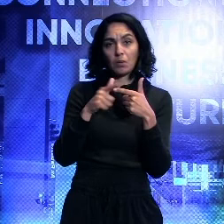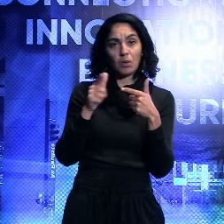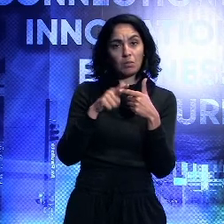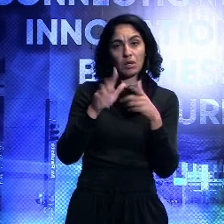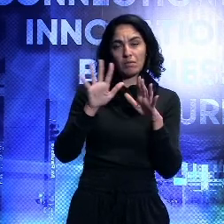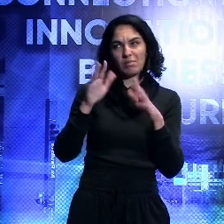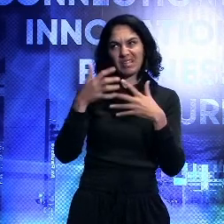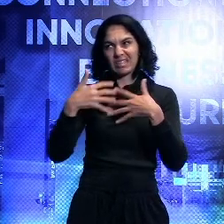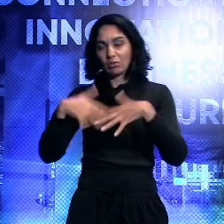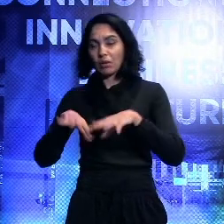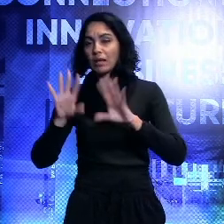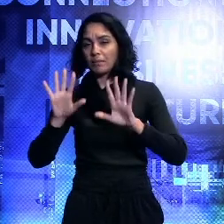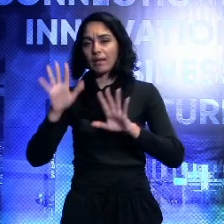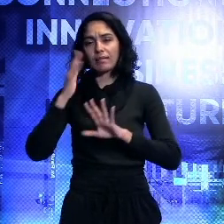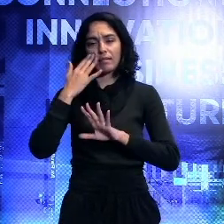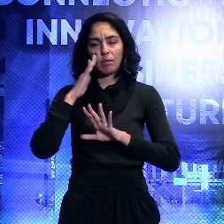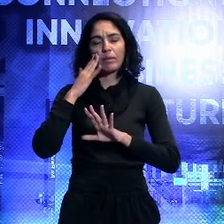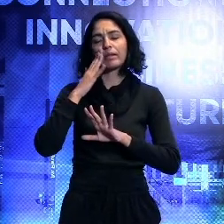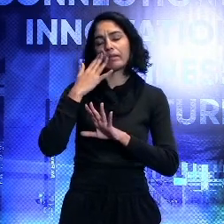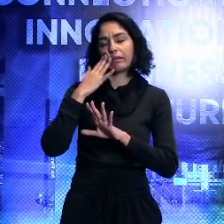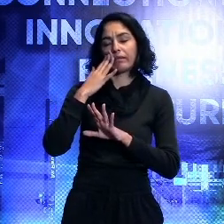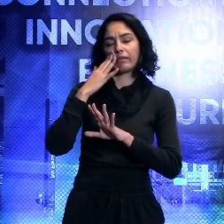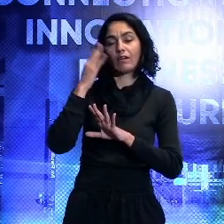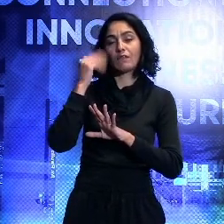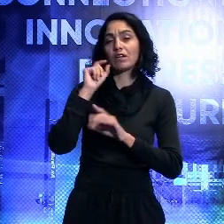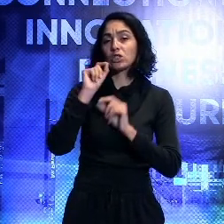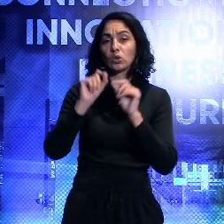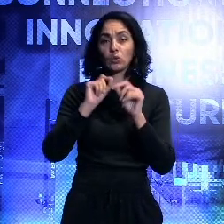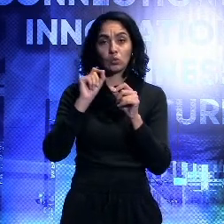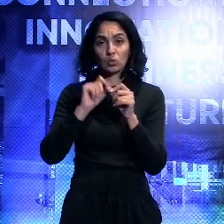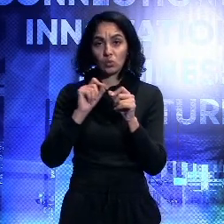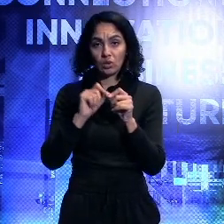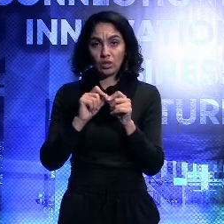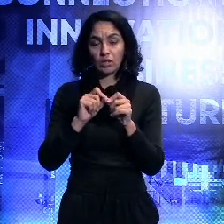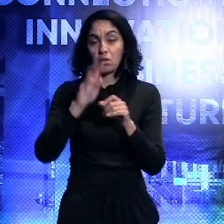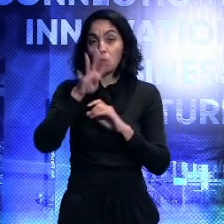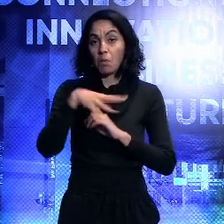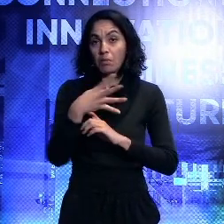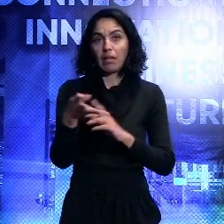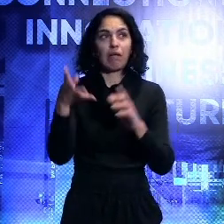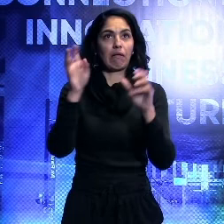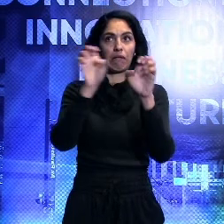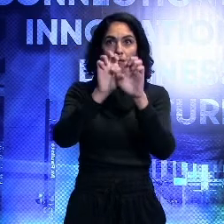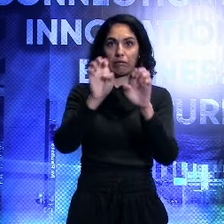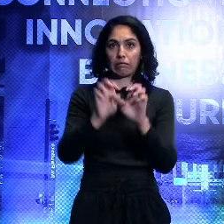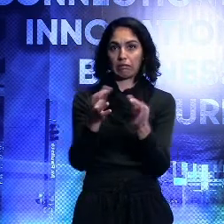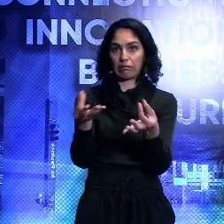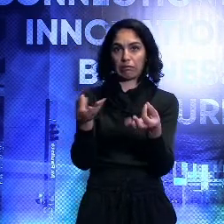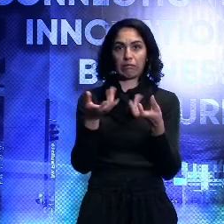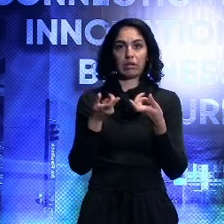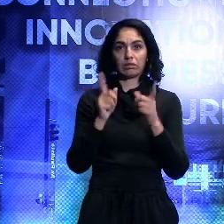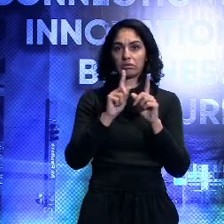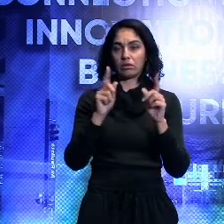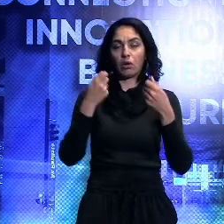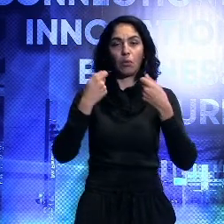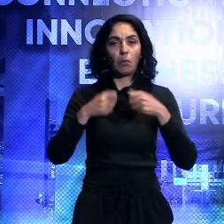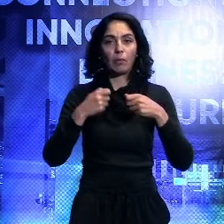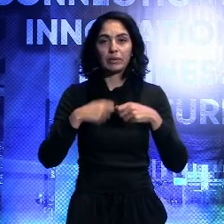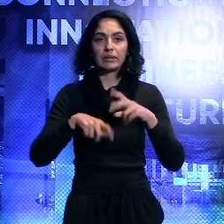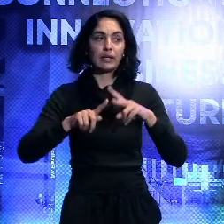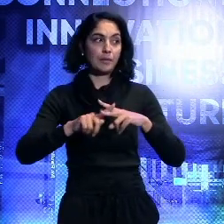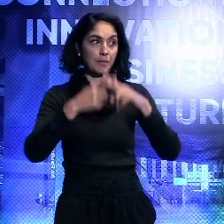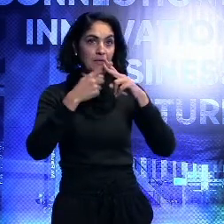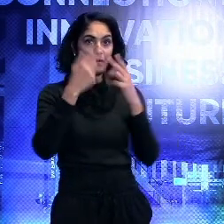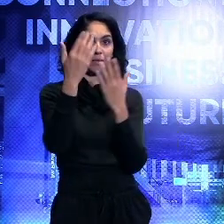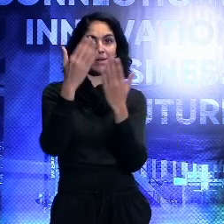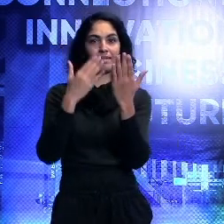complexo, mas vocês entenderam o que dá para fazer. E você não precisa ter uma estrutura de Big Data para fazer isso. Certo? Você não precisa ter uma ferramenta de análise de